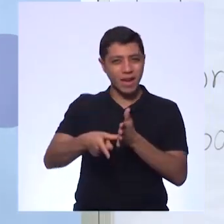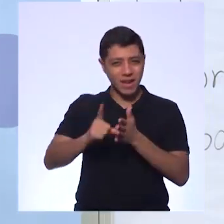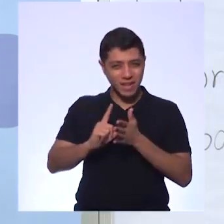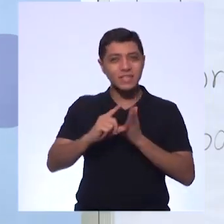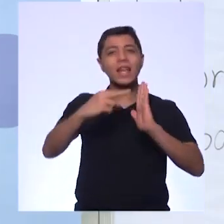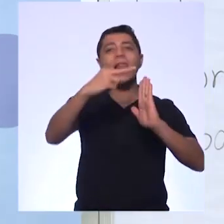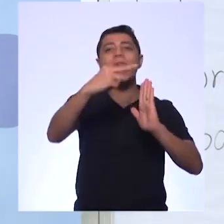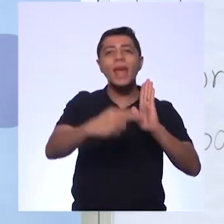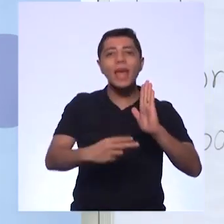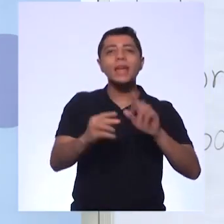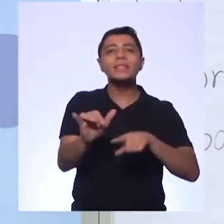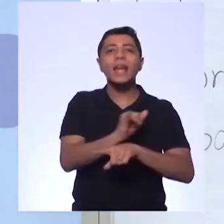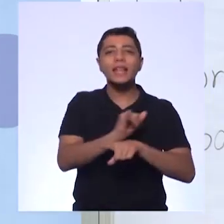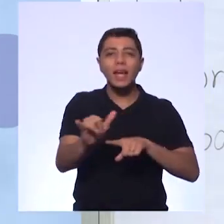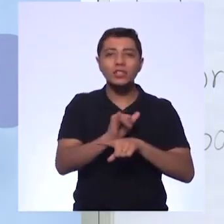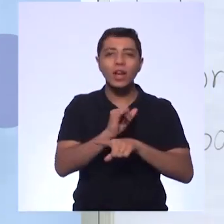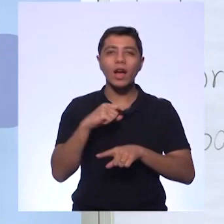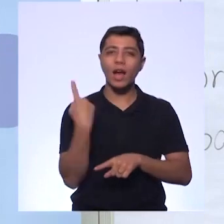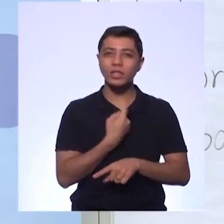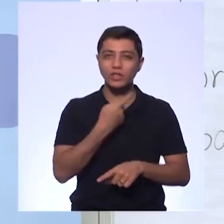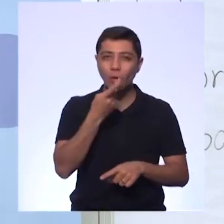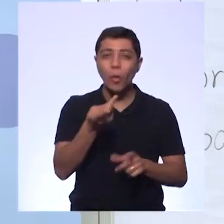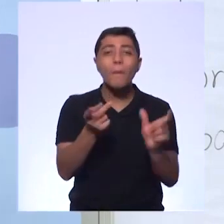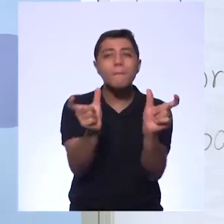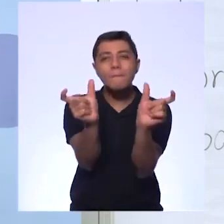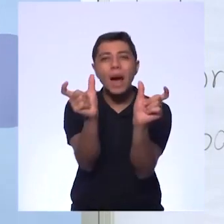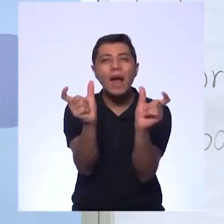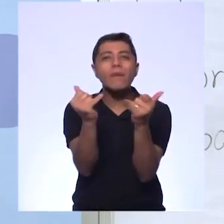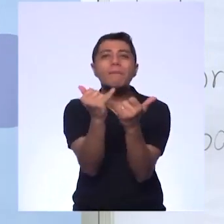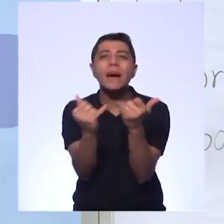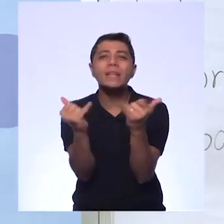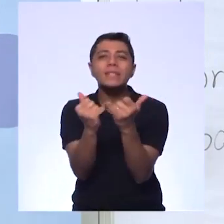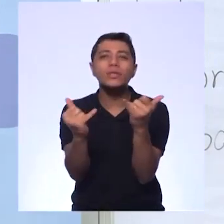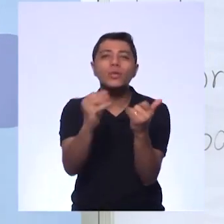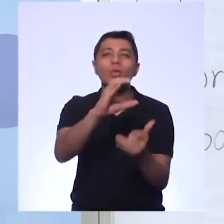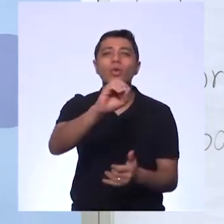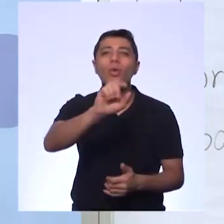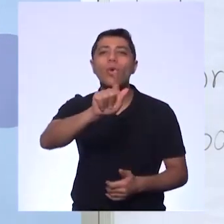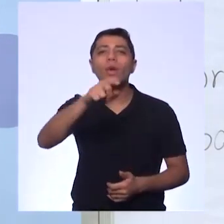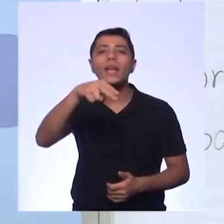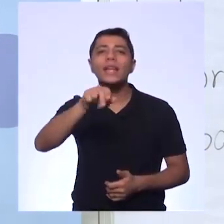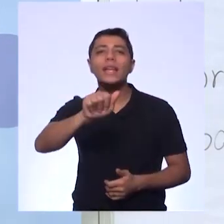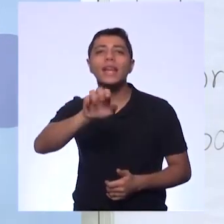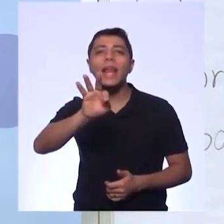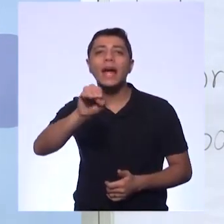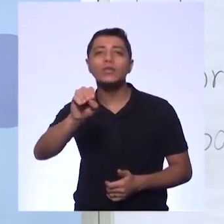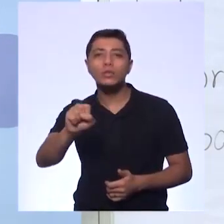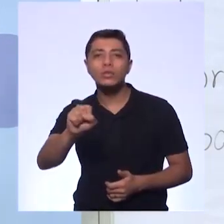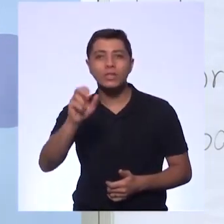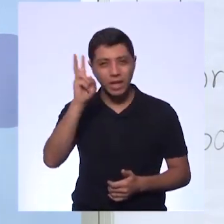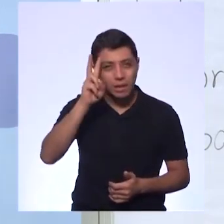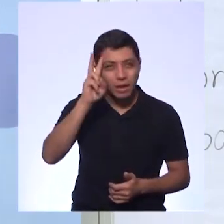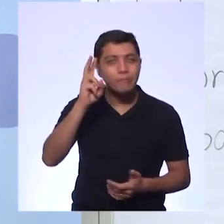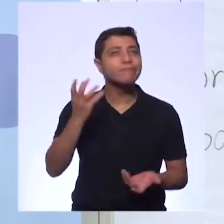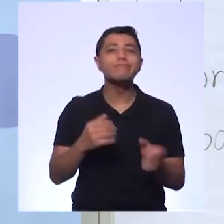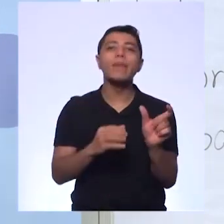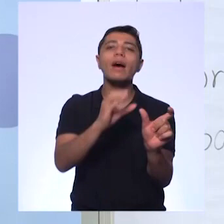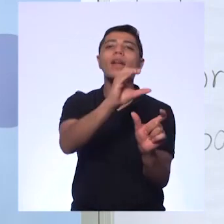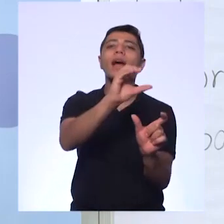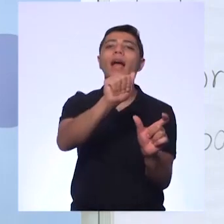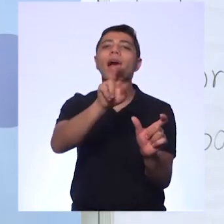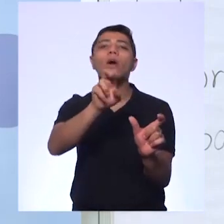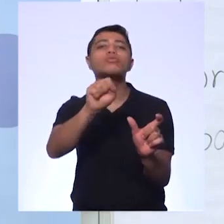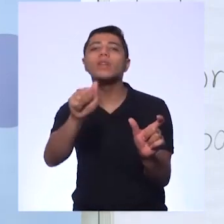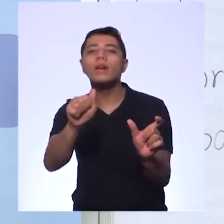sempre, né, para você usar os cognatos, as palavras são parecidas. Por exemplo, como é que fala causa, como é que fala efeito, como é que fala fator. São palavras parecidas